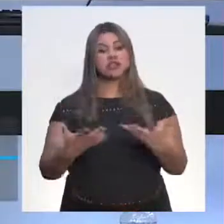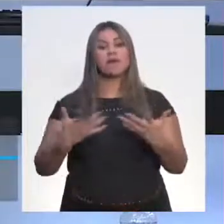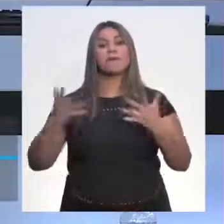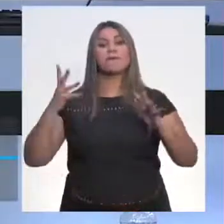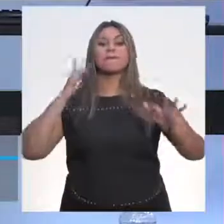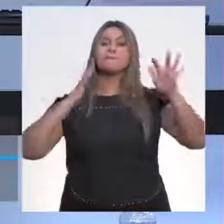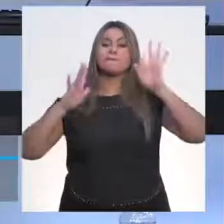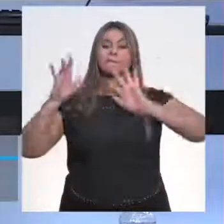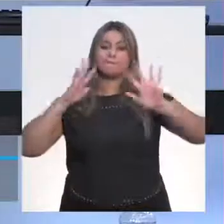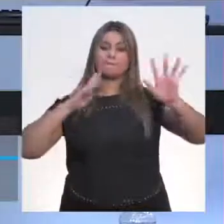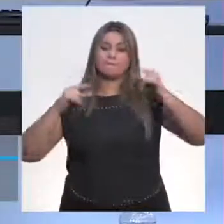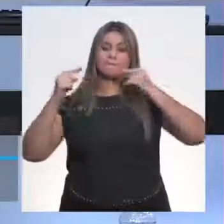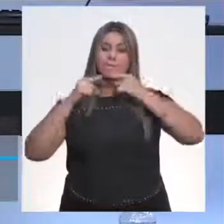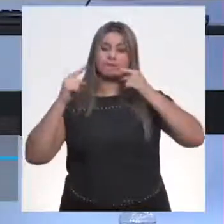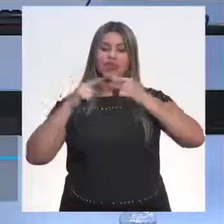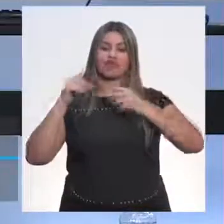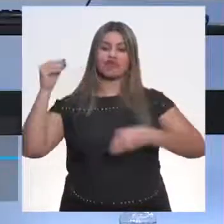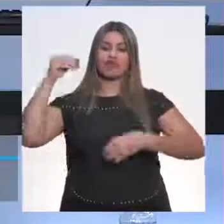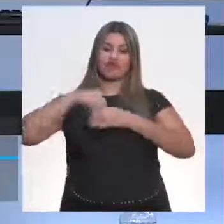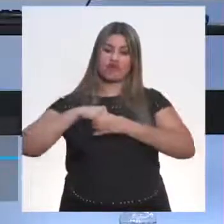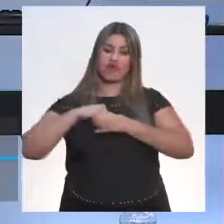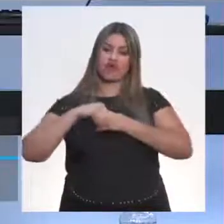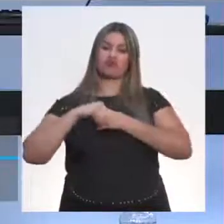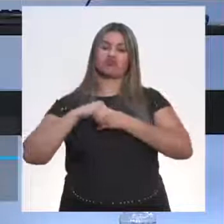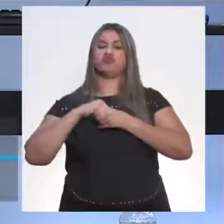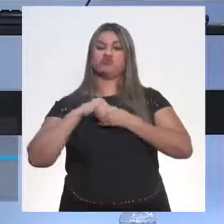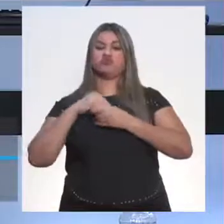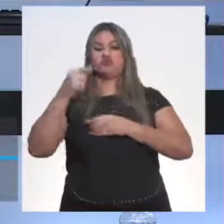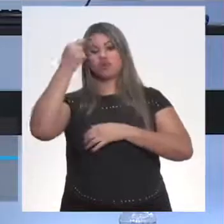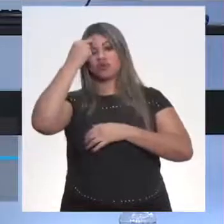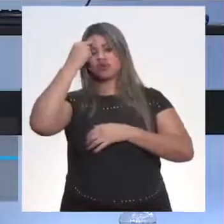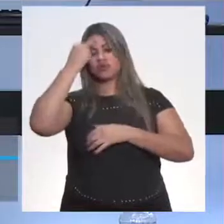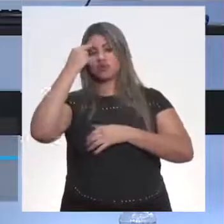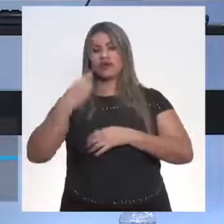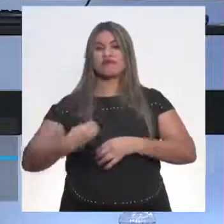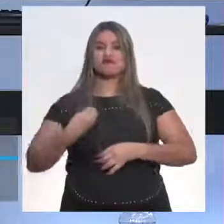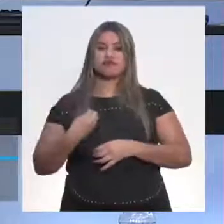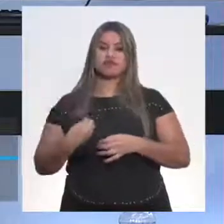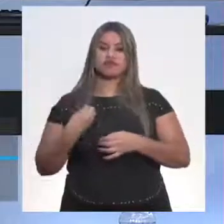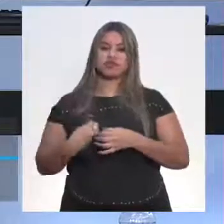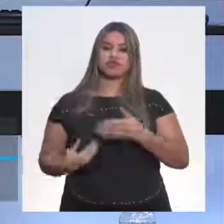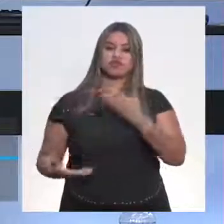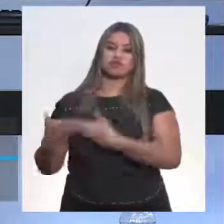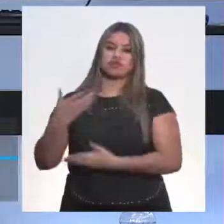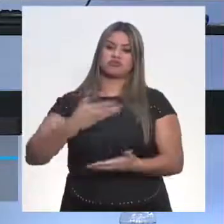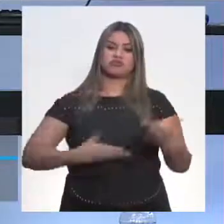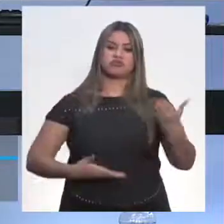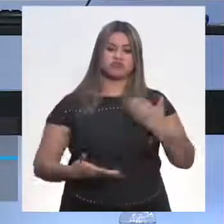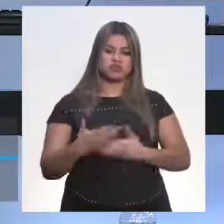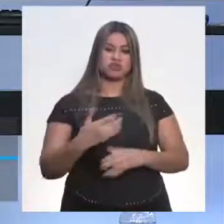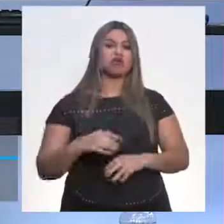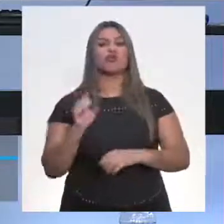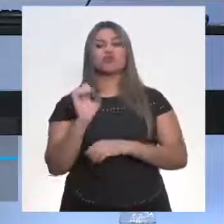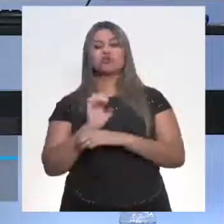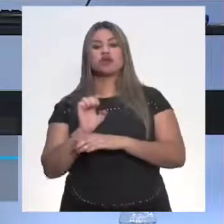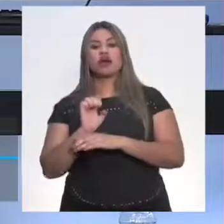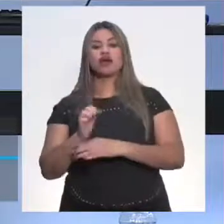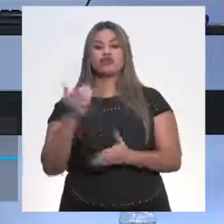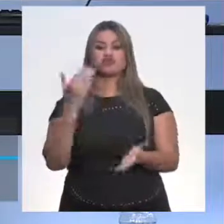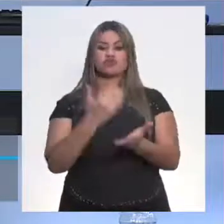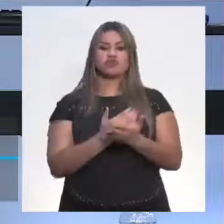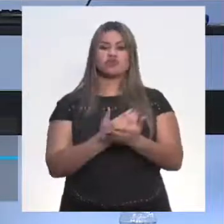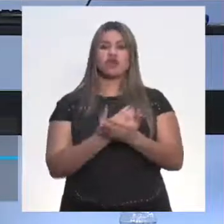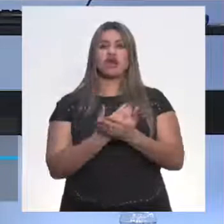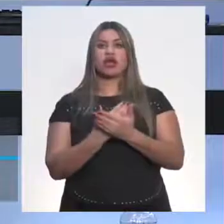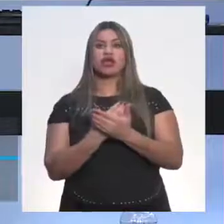sobre o voto Consciente e o que é viver em coletividade né o Estado tem como princípio tem como fundamento o